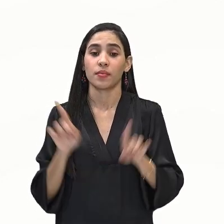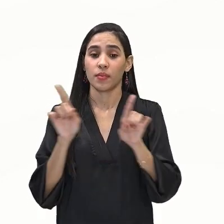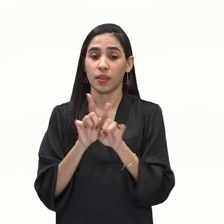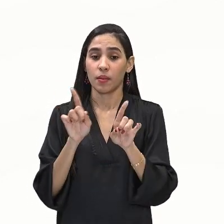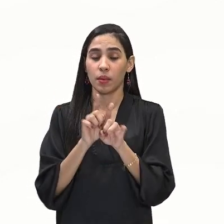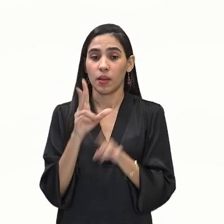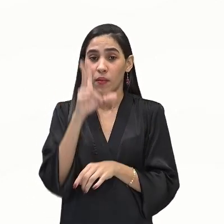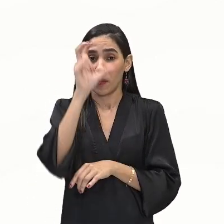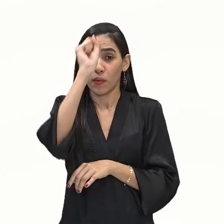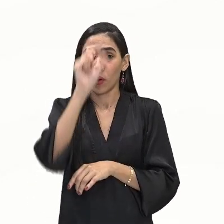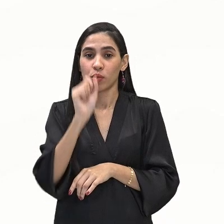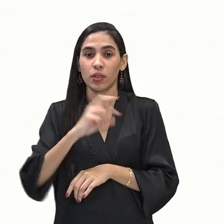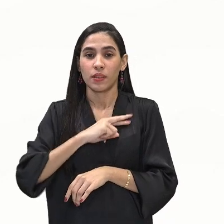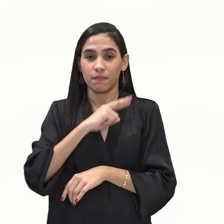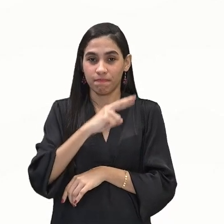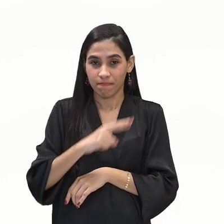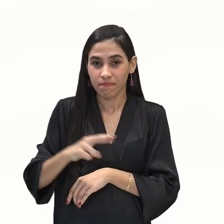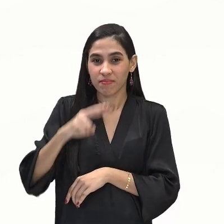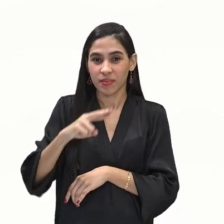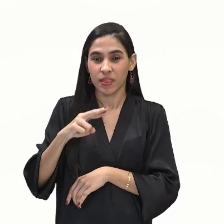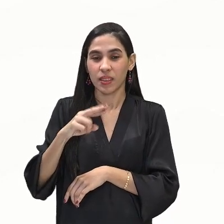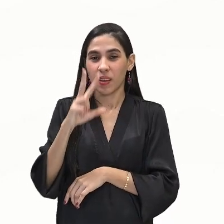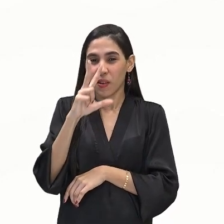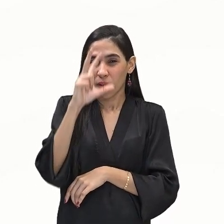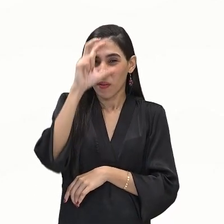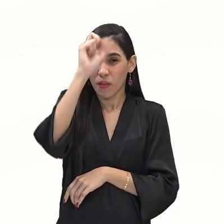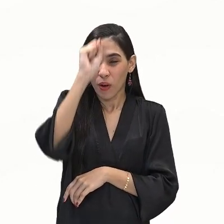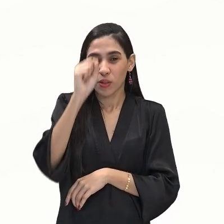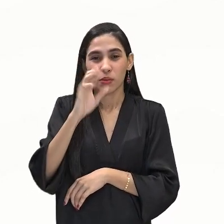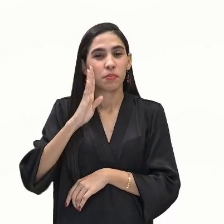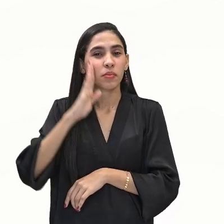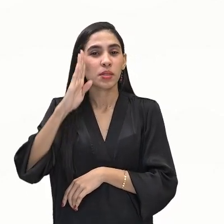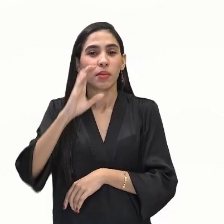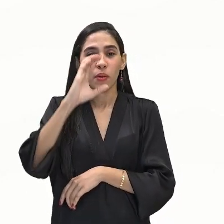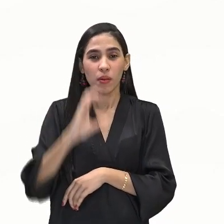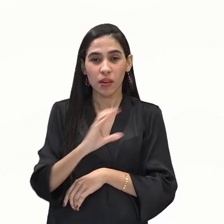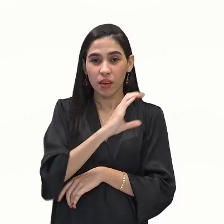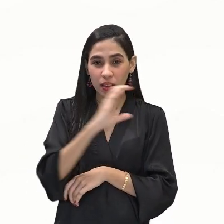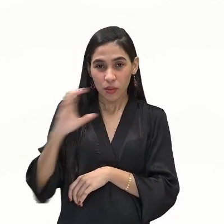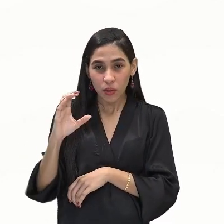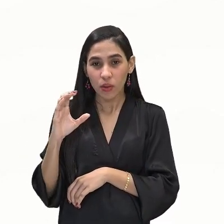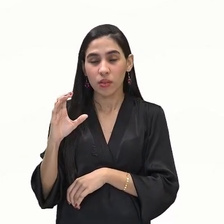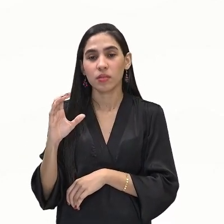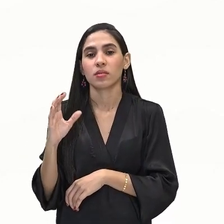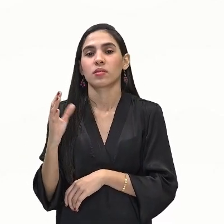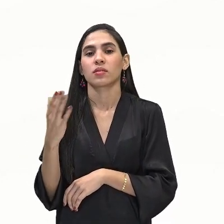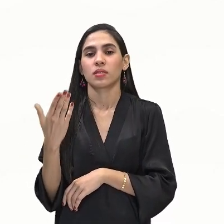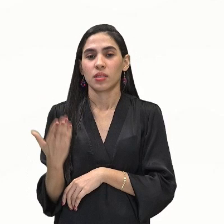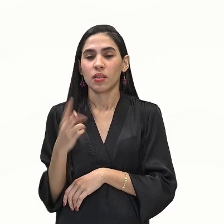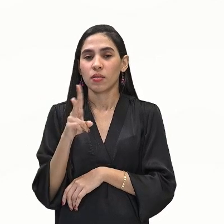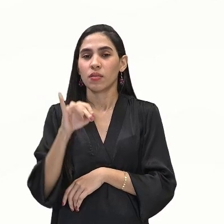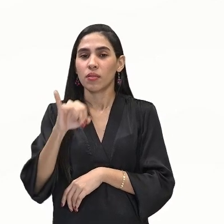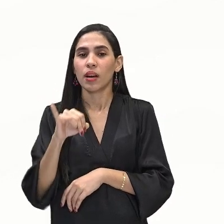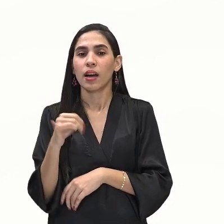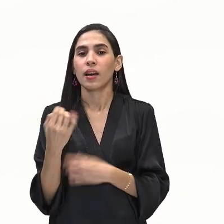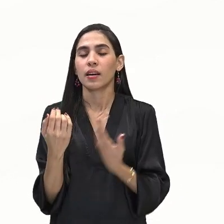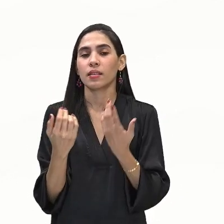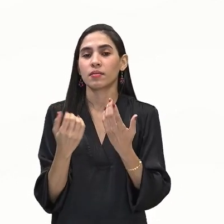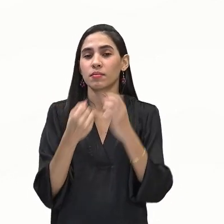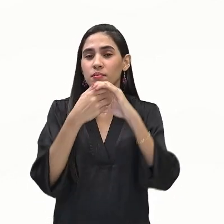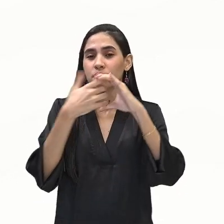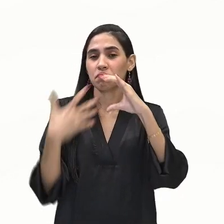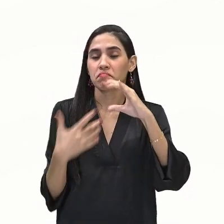forte religiosidade, né, na vertente católica. Então, isso vai identificar as possibilidades da